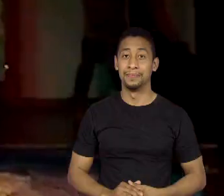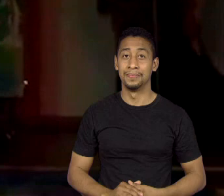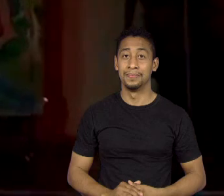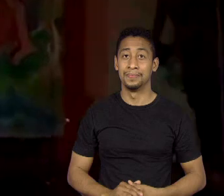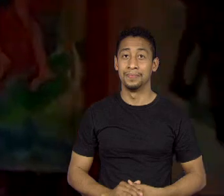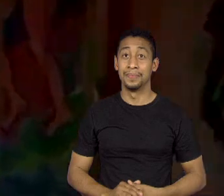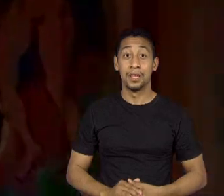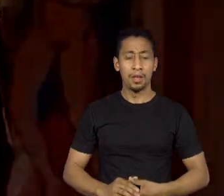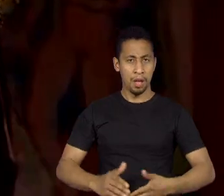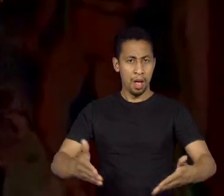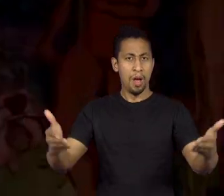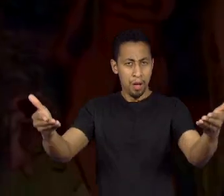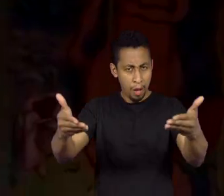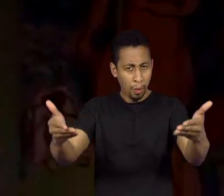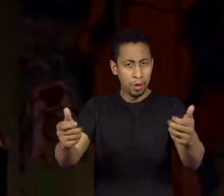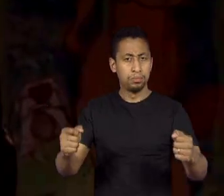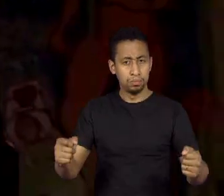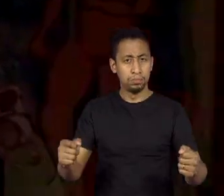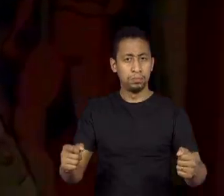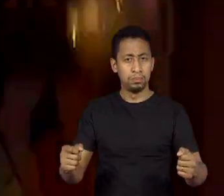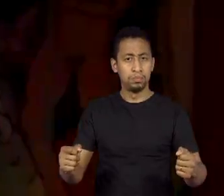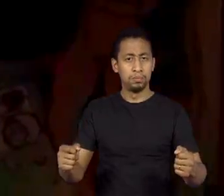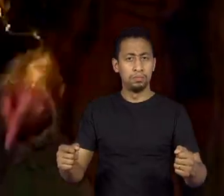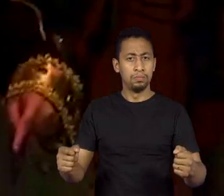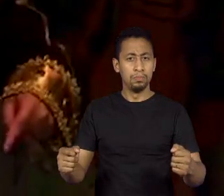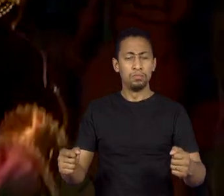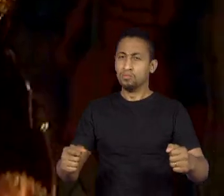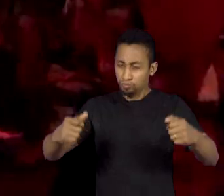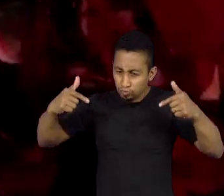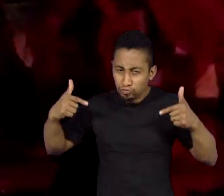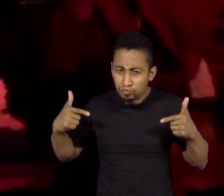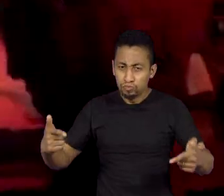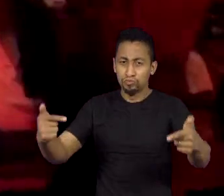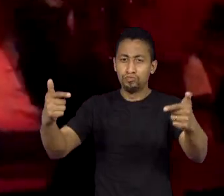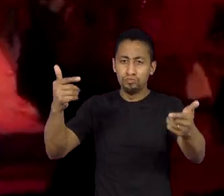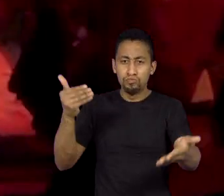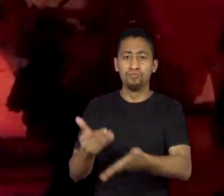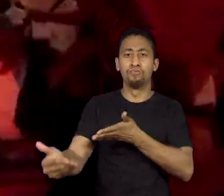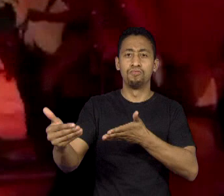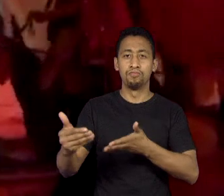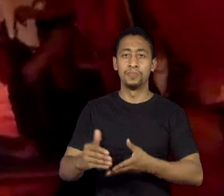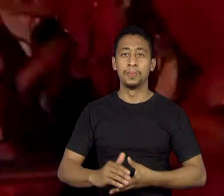mãe. Agora é guerra!